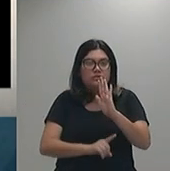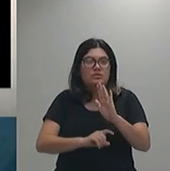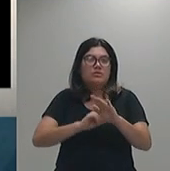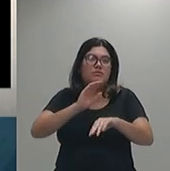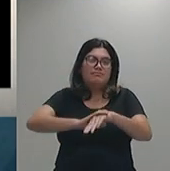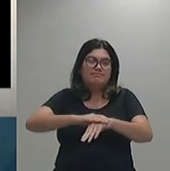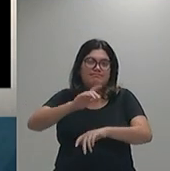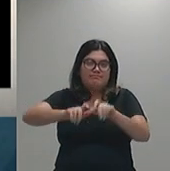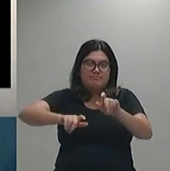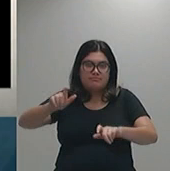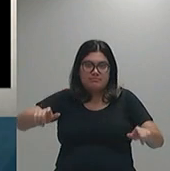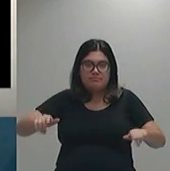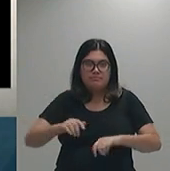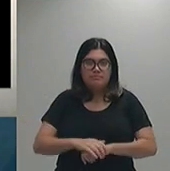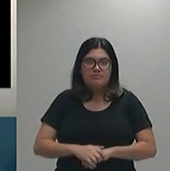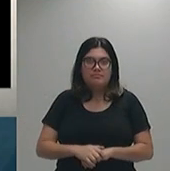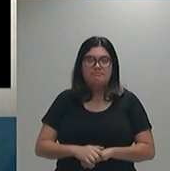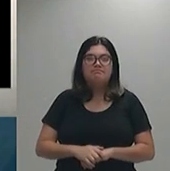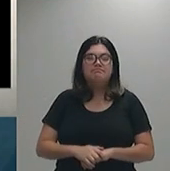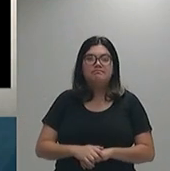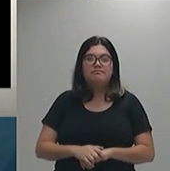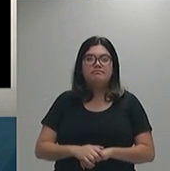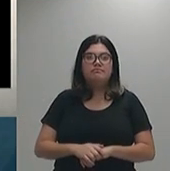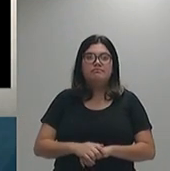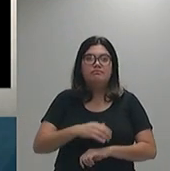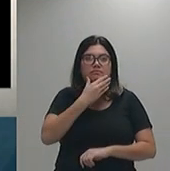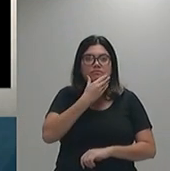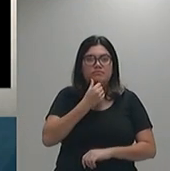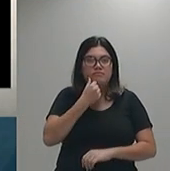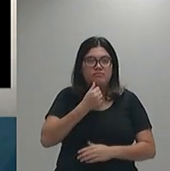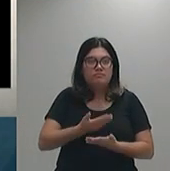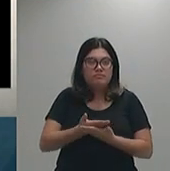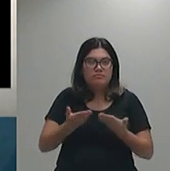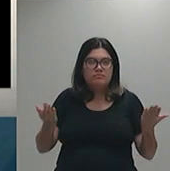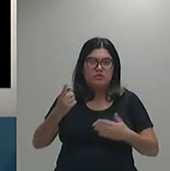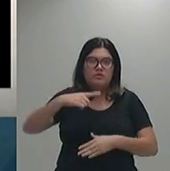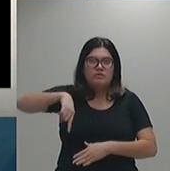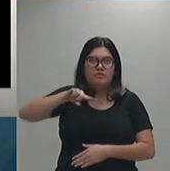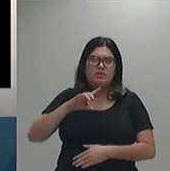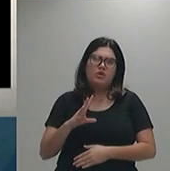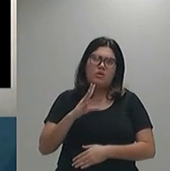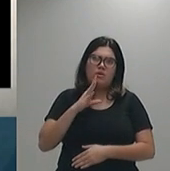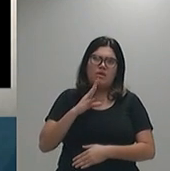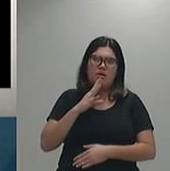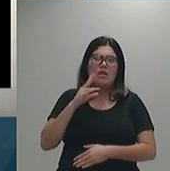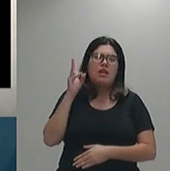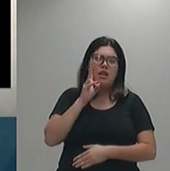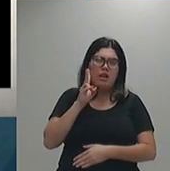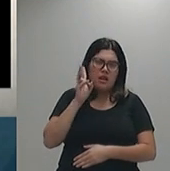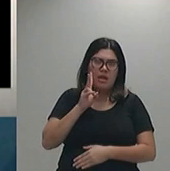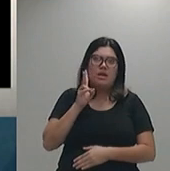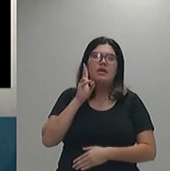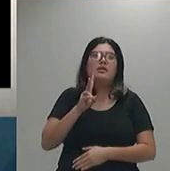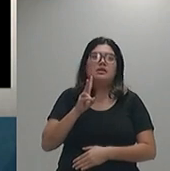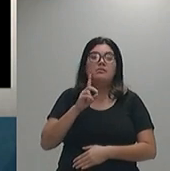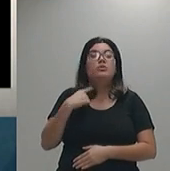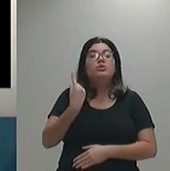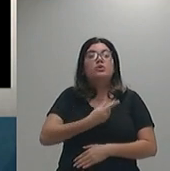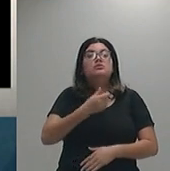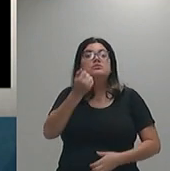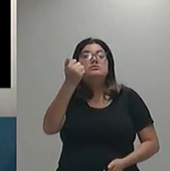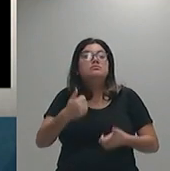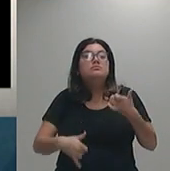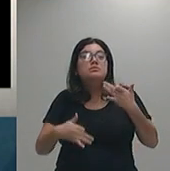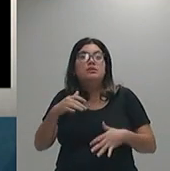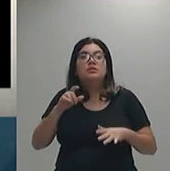aqui bom se eles como senhores conhecem bem esse lembro bem do que que nós tratamos aqui Wesley